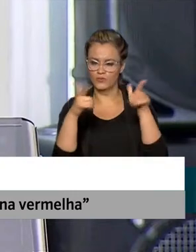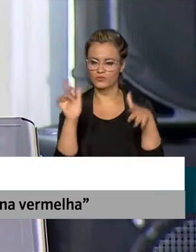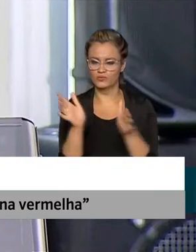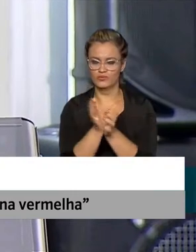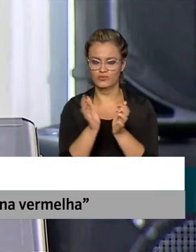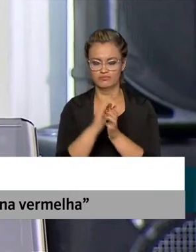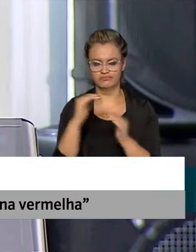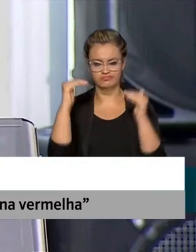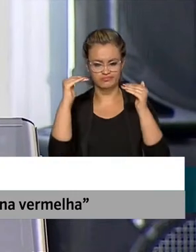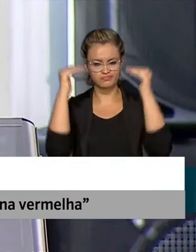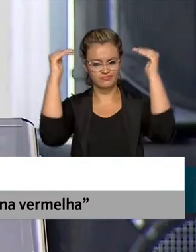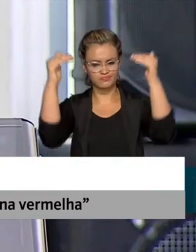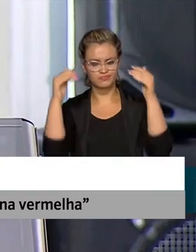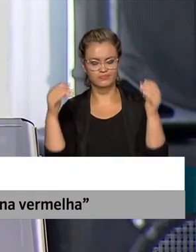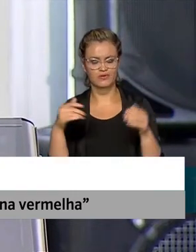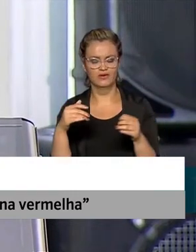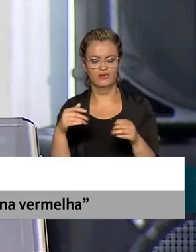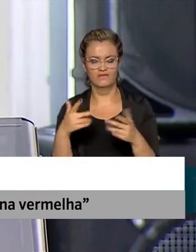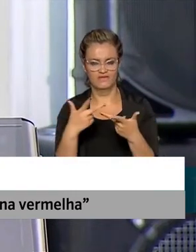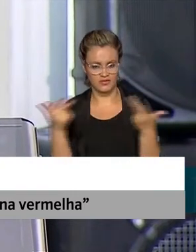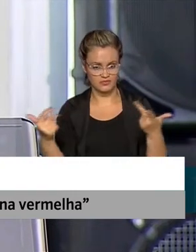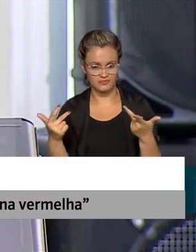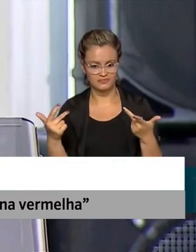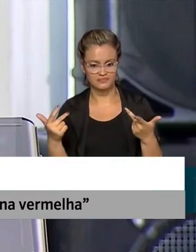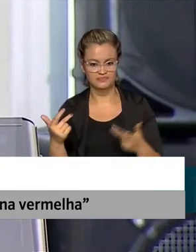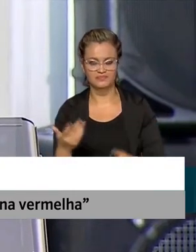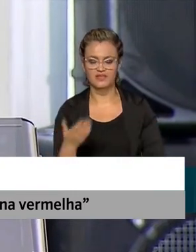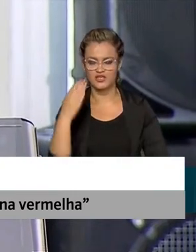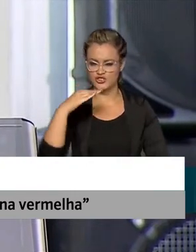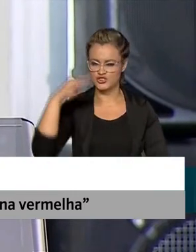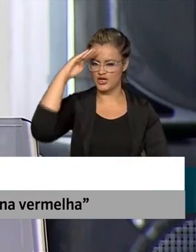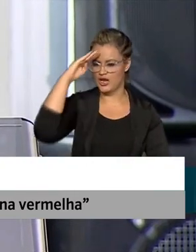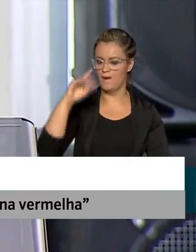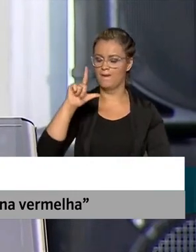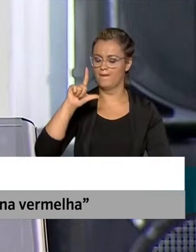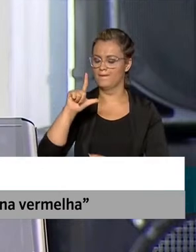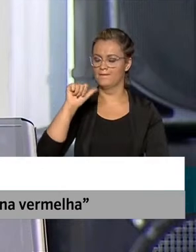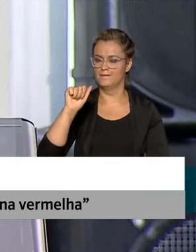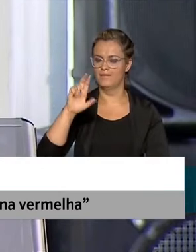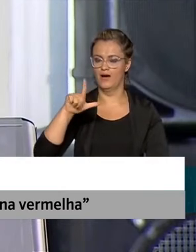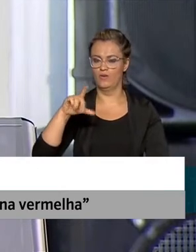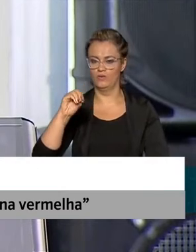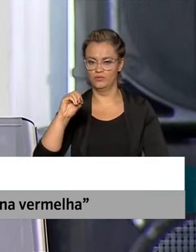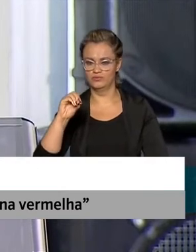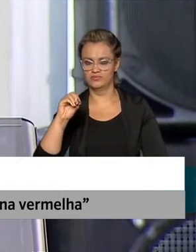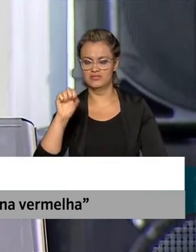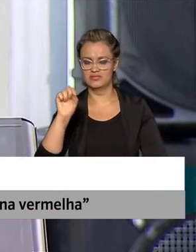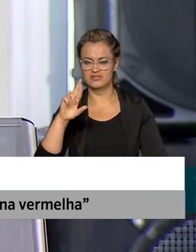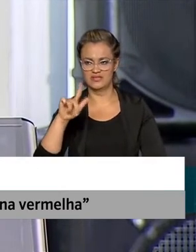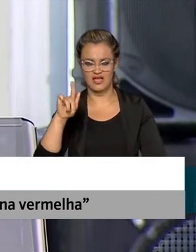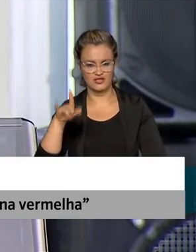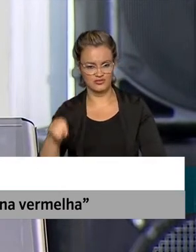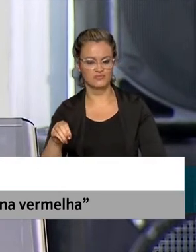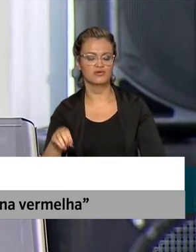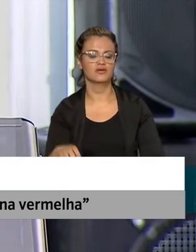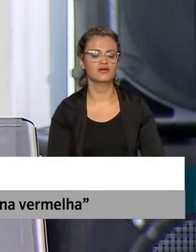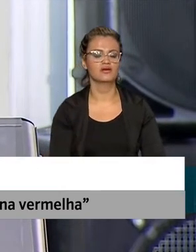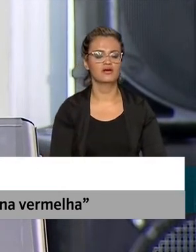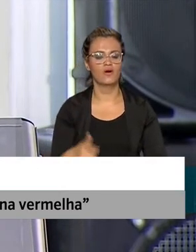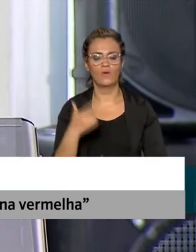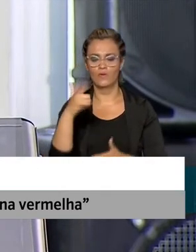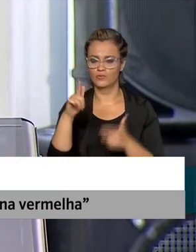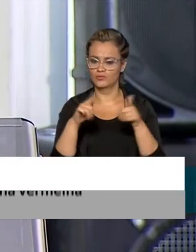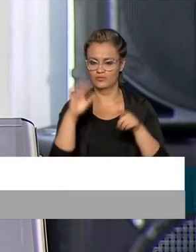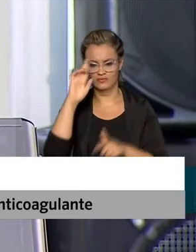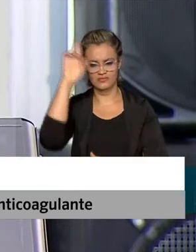membros do Alto Comando do Exército, da Força Aérea, General Paulo Sérgio, comandante substituto, senhores